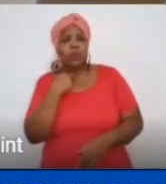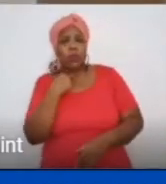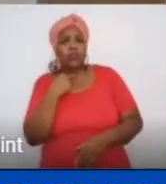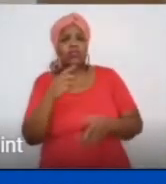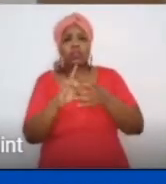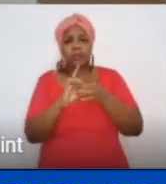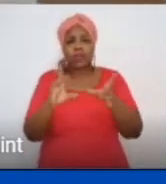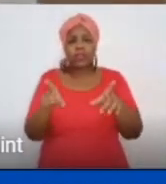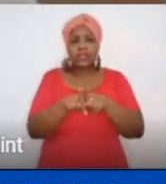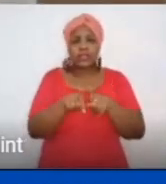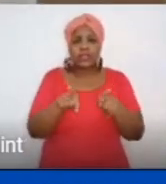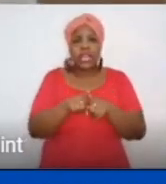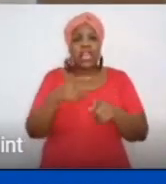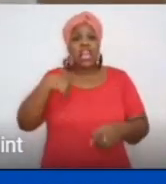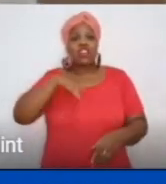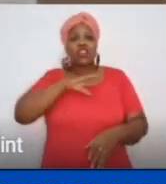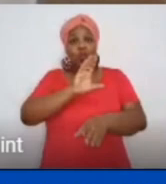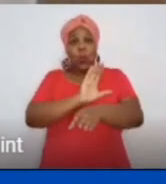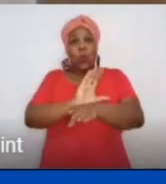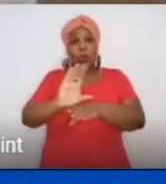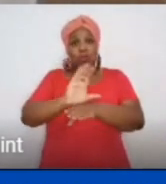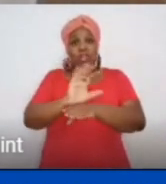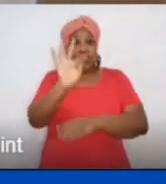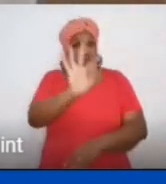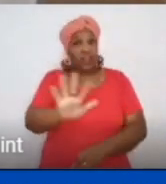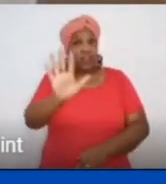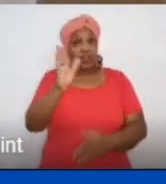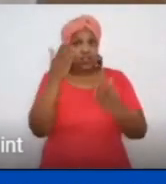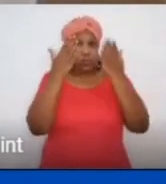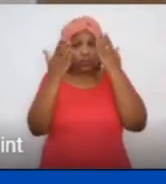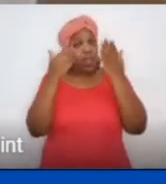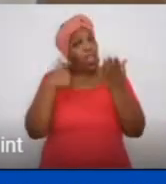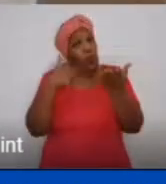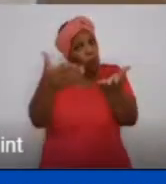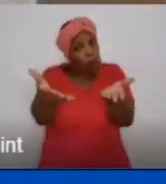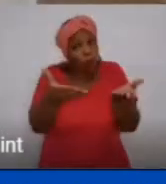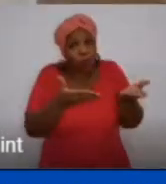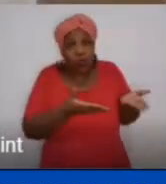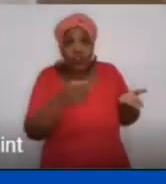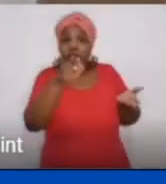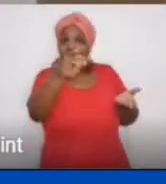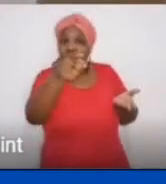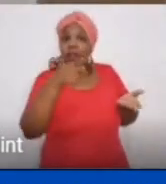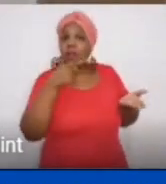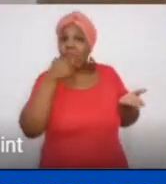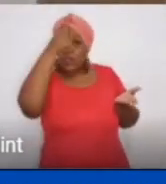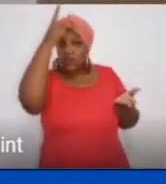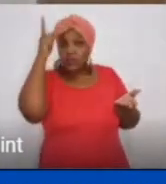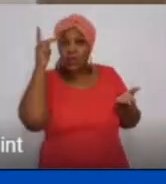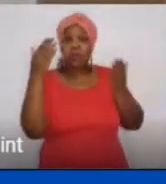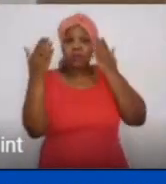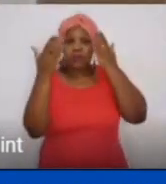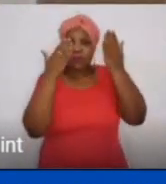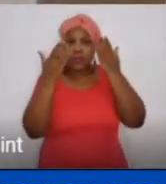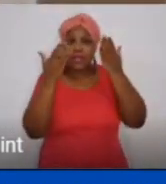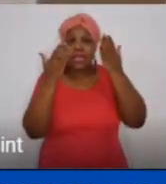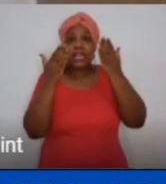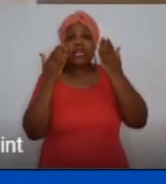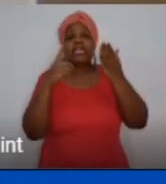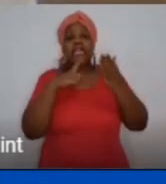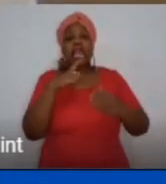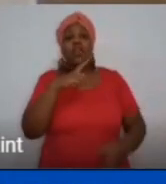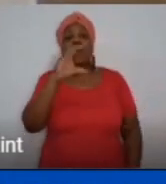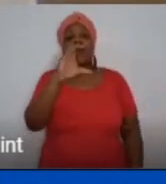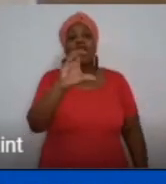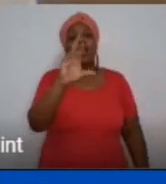Conselho Federal de Psicologia, várias publicações. Eu convido a consultar o site do CREPOP, né? Nós temos